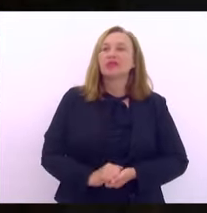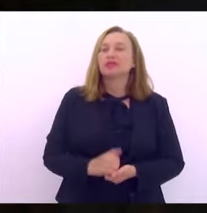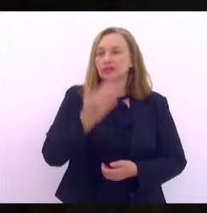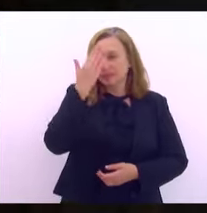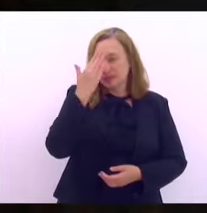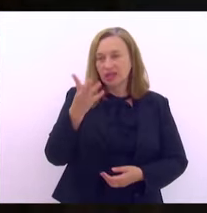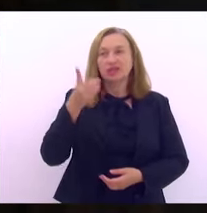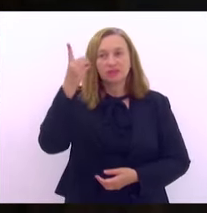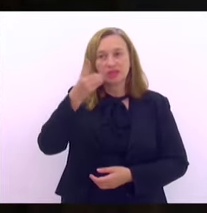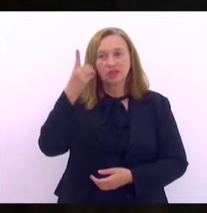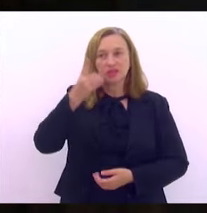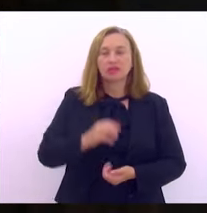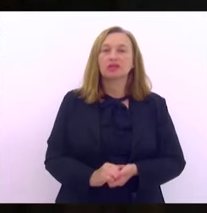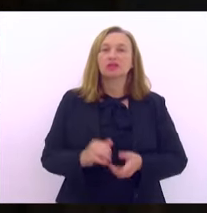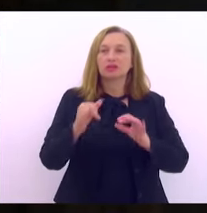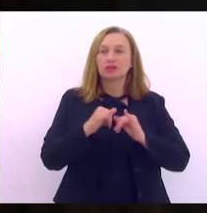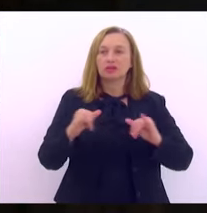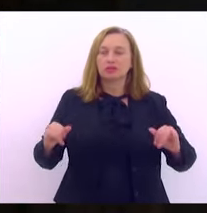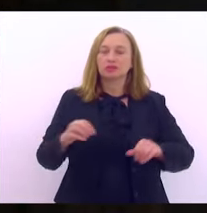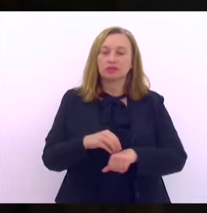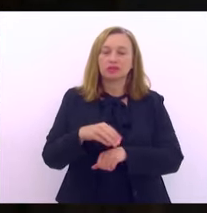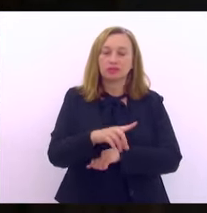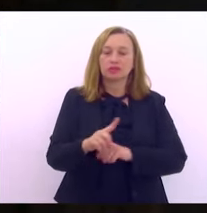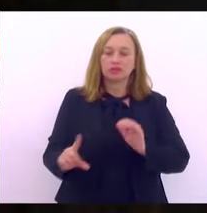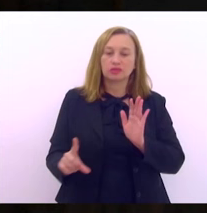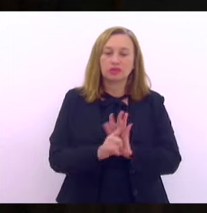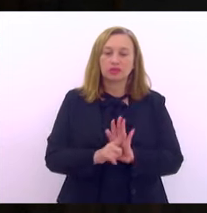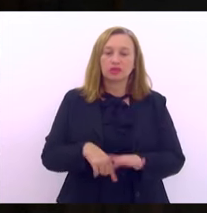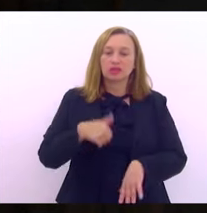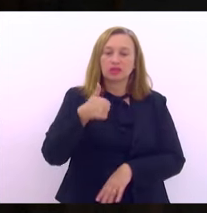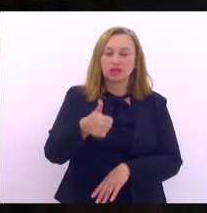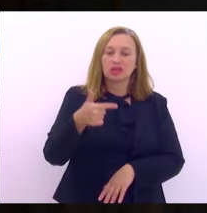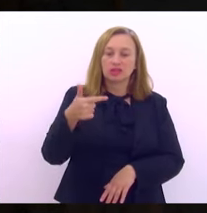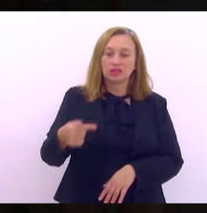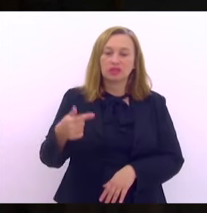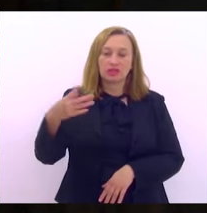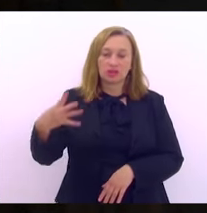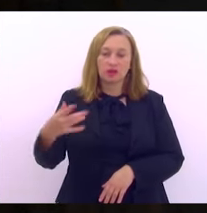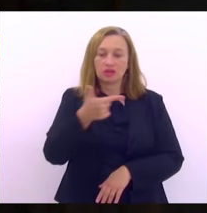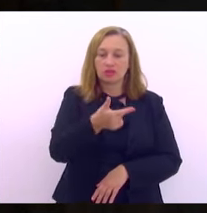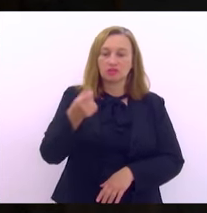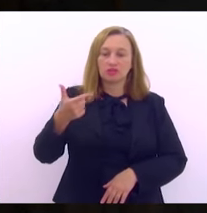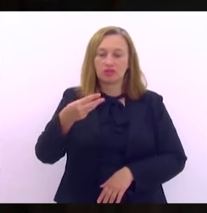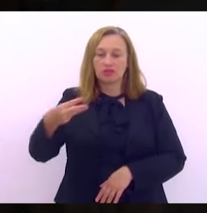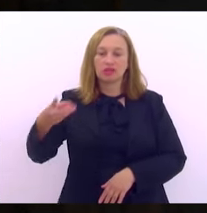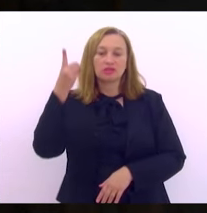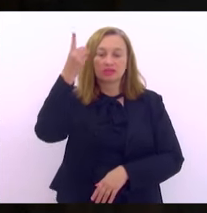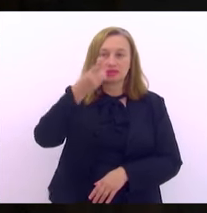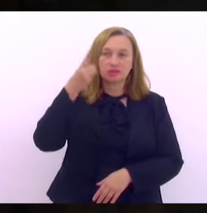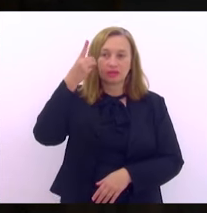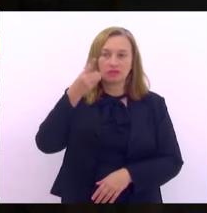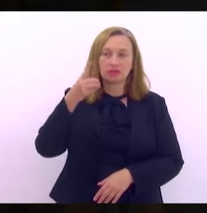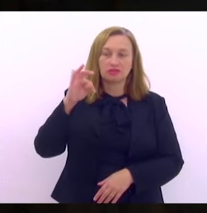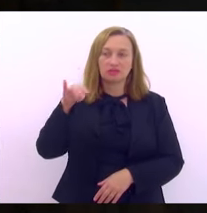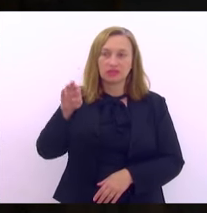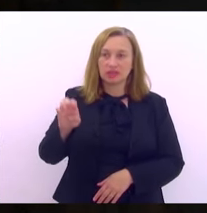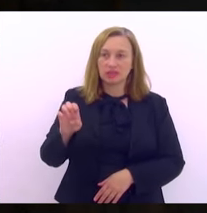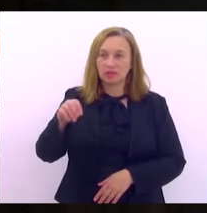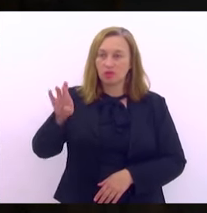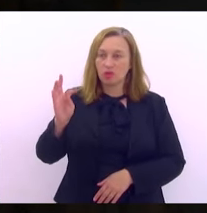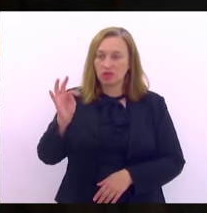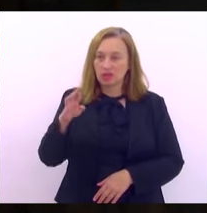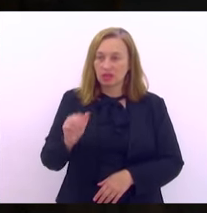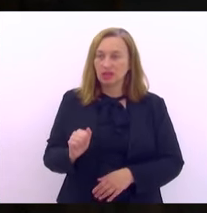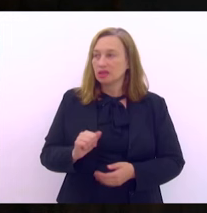Obrigado, deputada. Anuncio indicação legislativa número 124/2023, de autoria da deputada Franciane Mota,